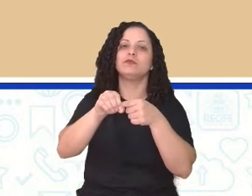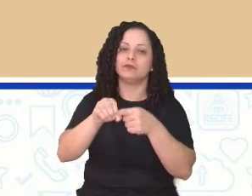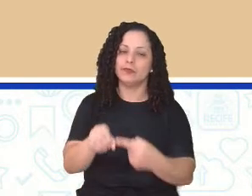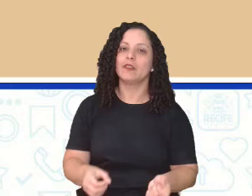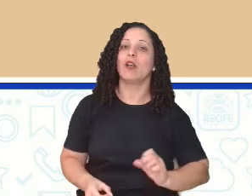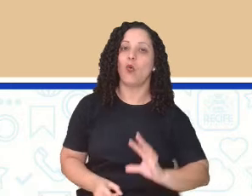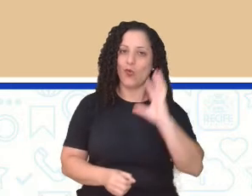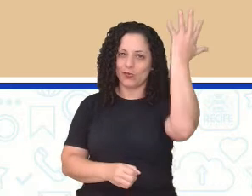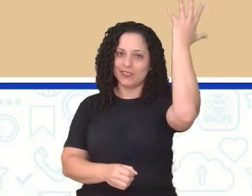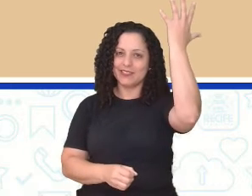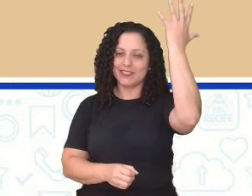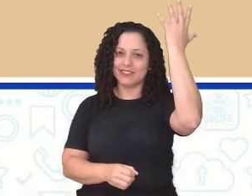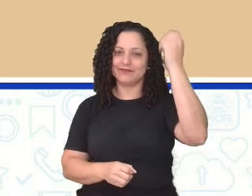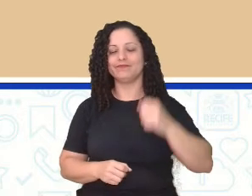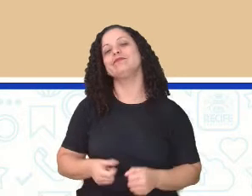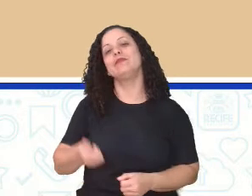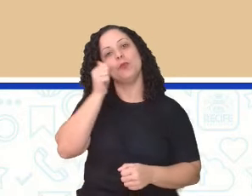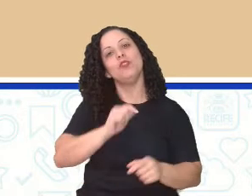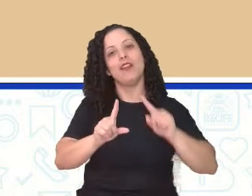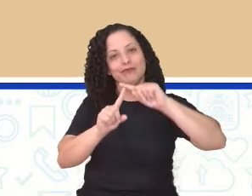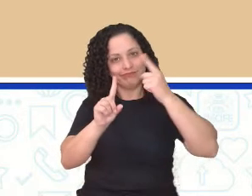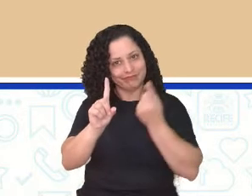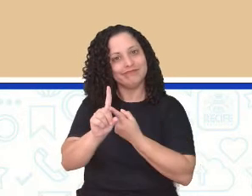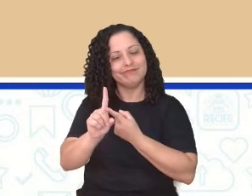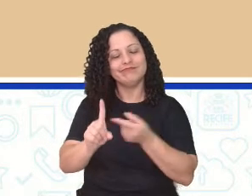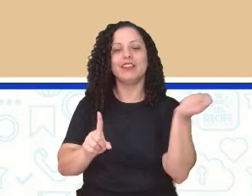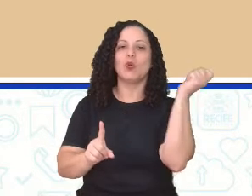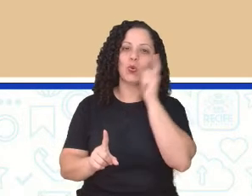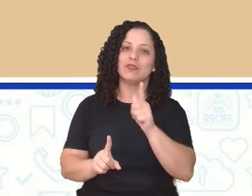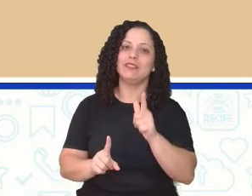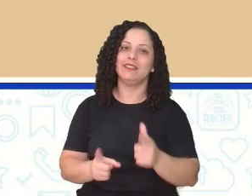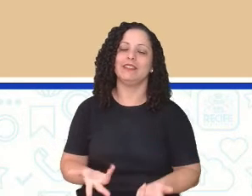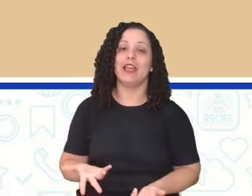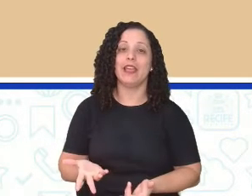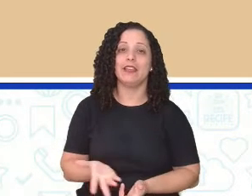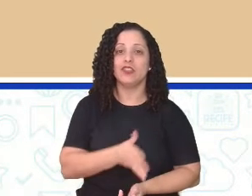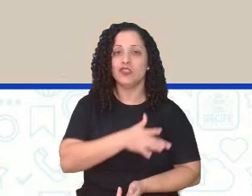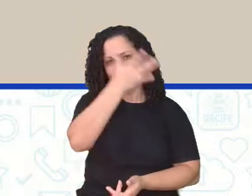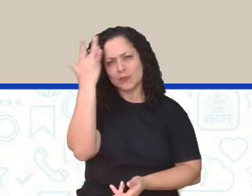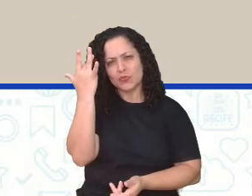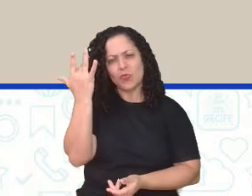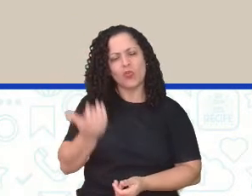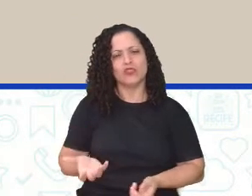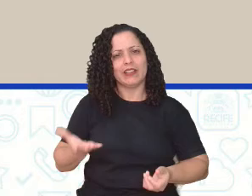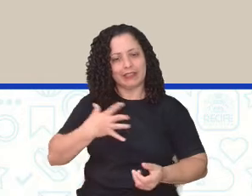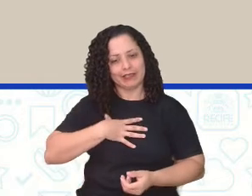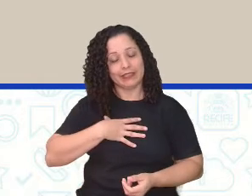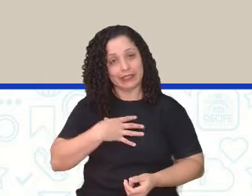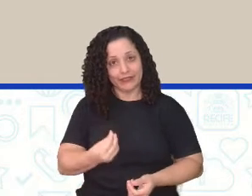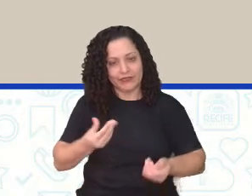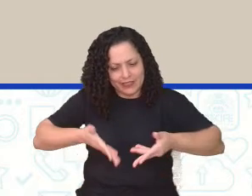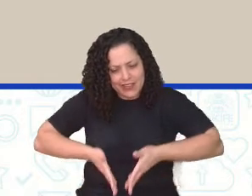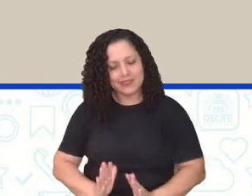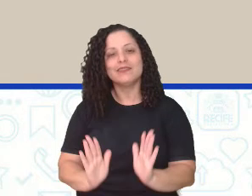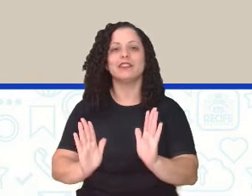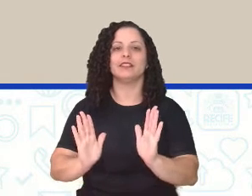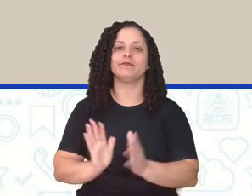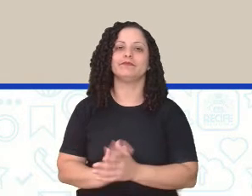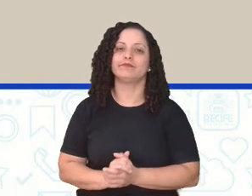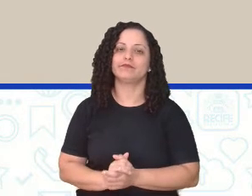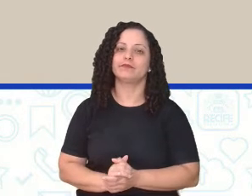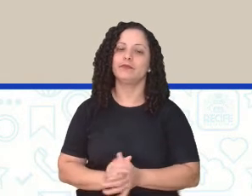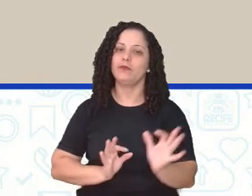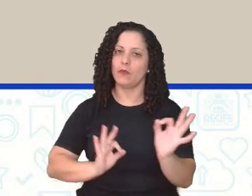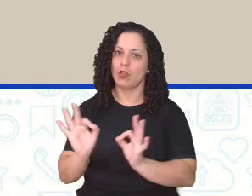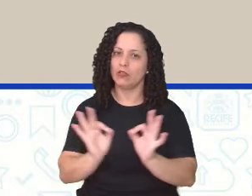espermatozoide ocorrendo a fecundação, para que a nossa espécie possa perpetuar. Então, isso aí bastante planejado no